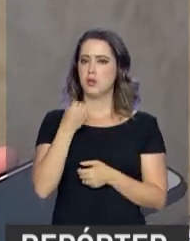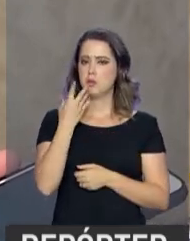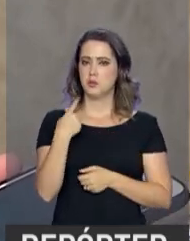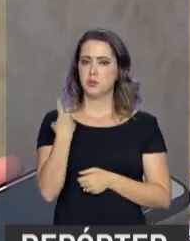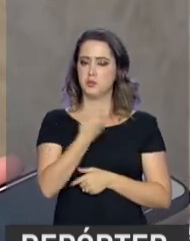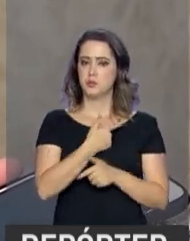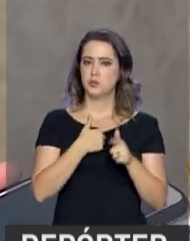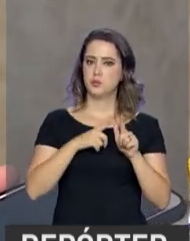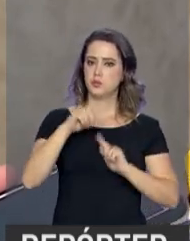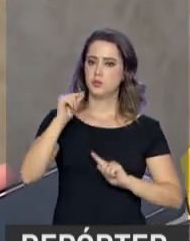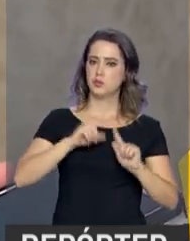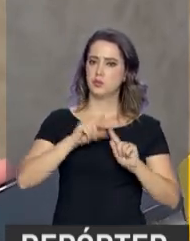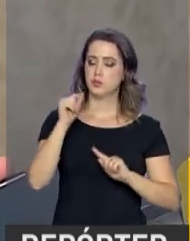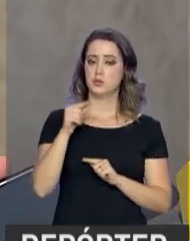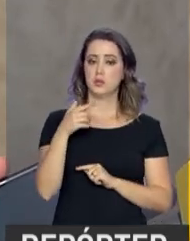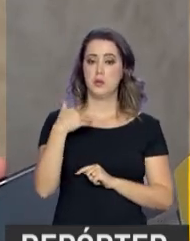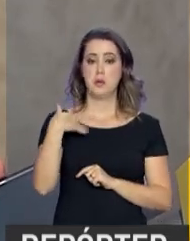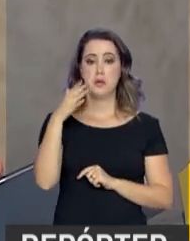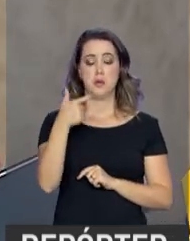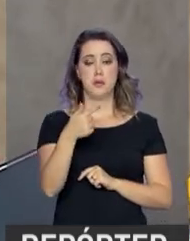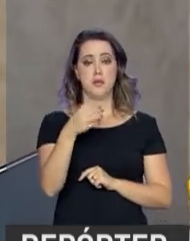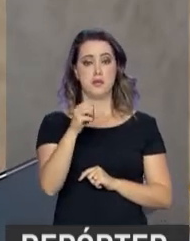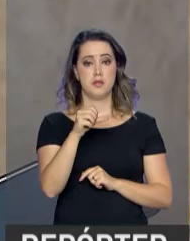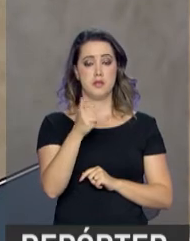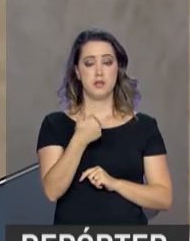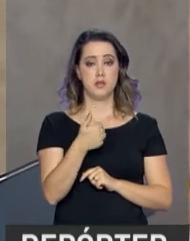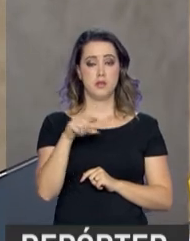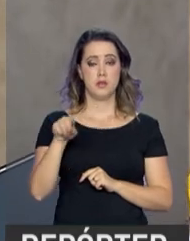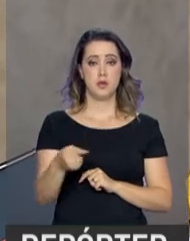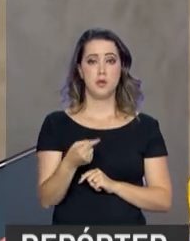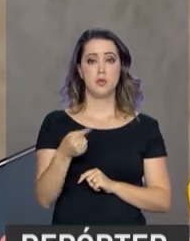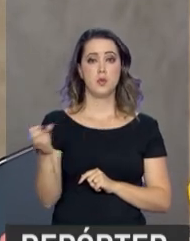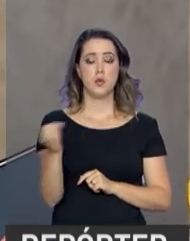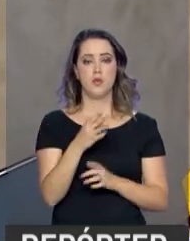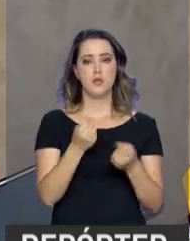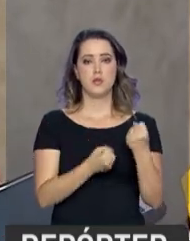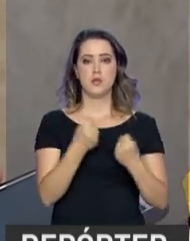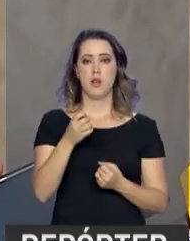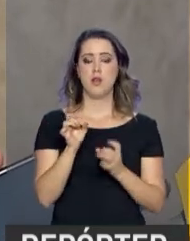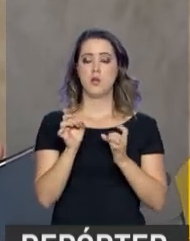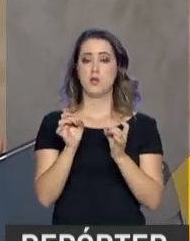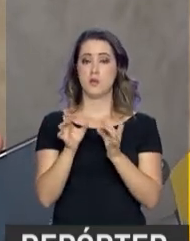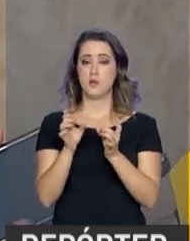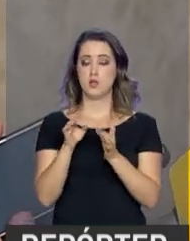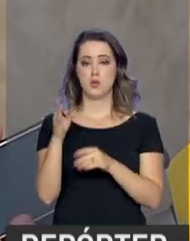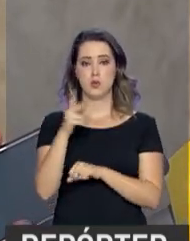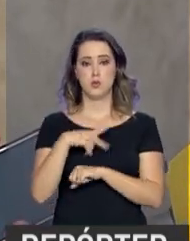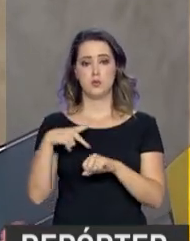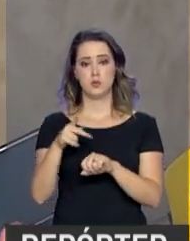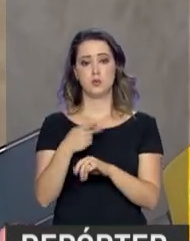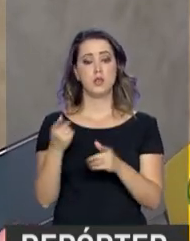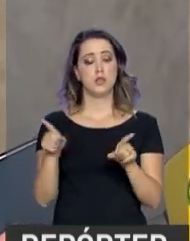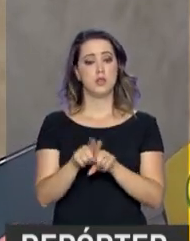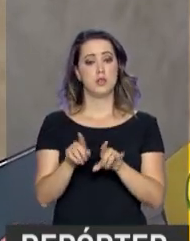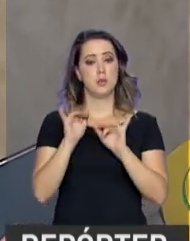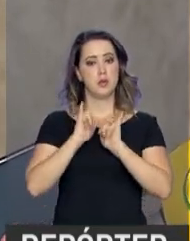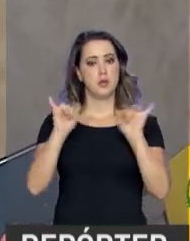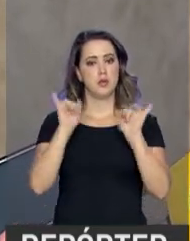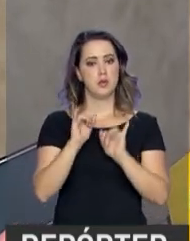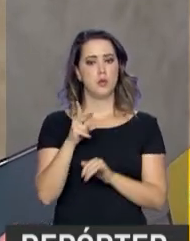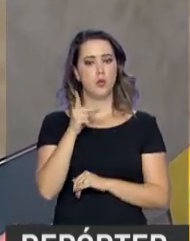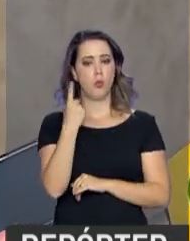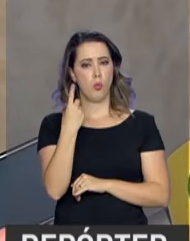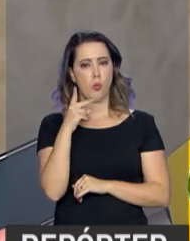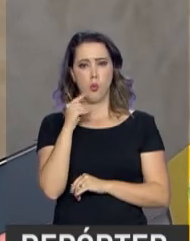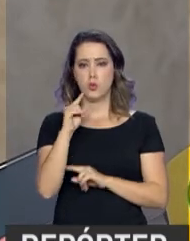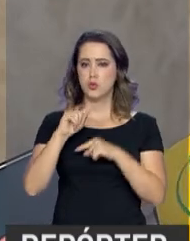2017 mais de 191 mil unidades exportadas pelo país e agora temos um anúncio também um dia após